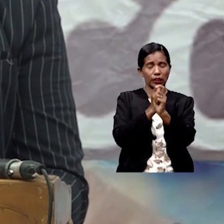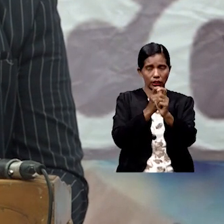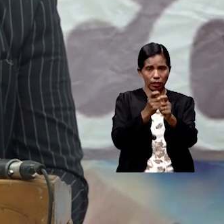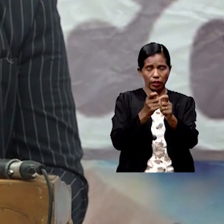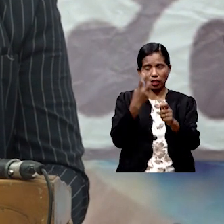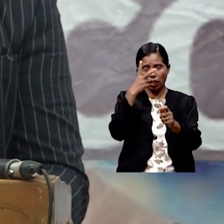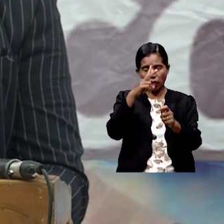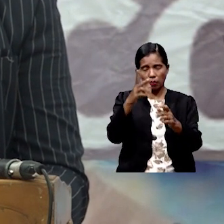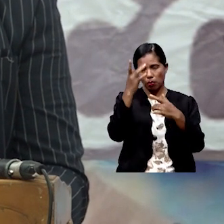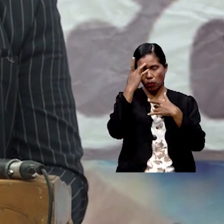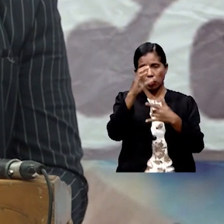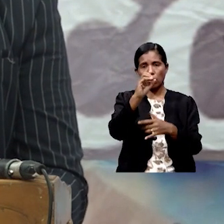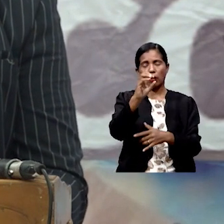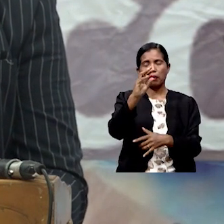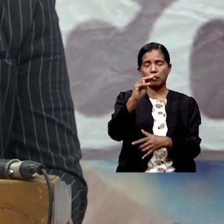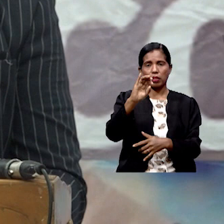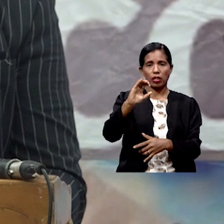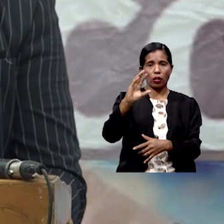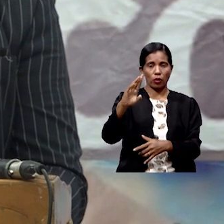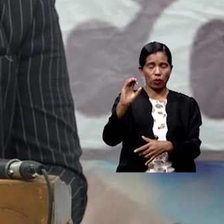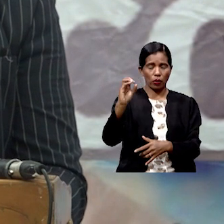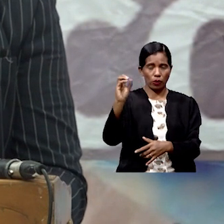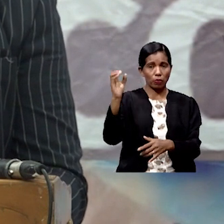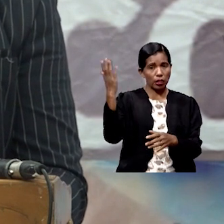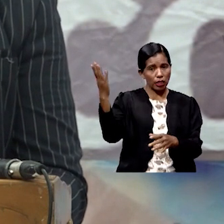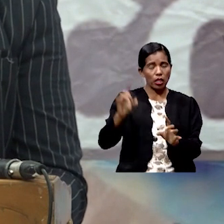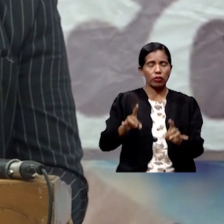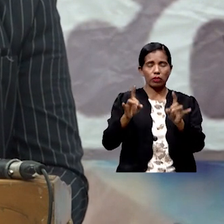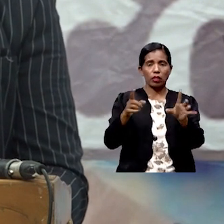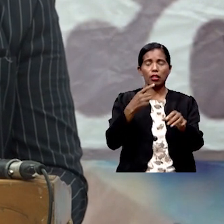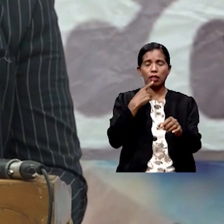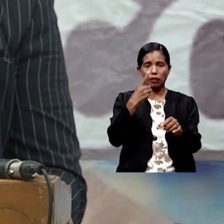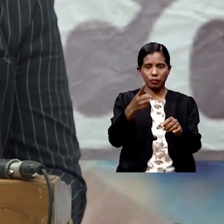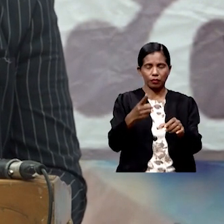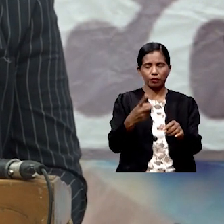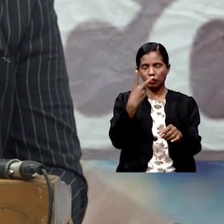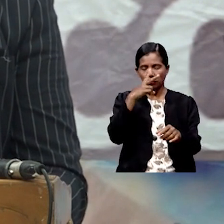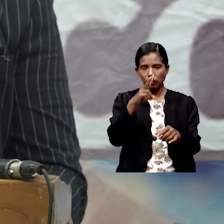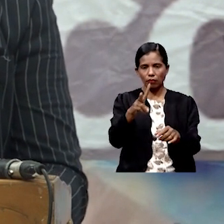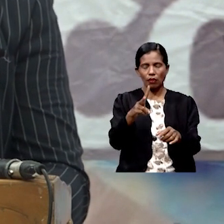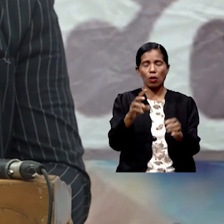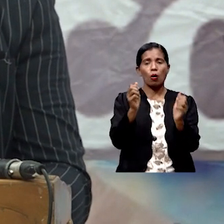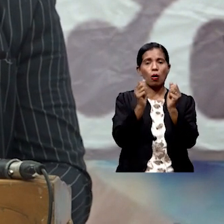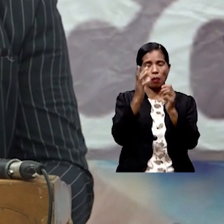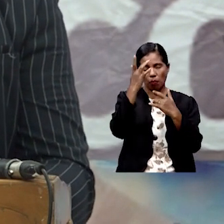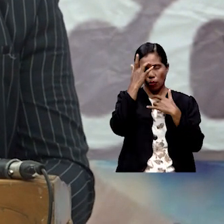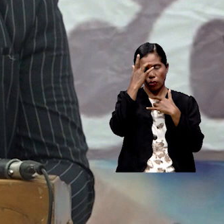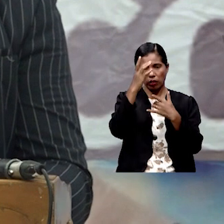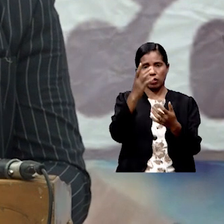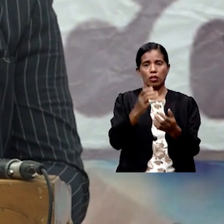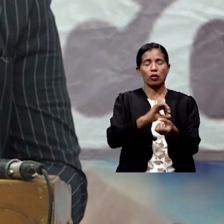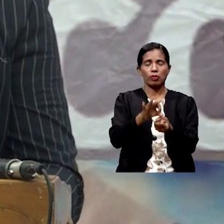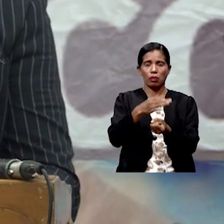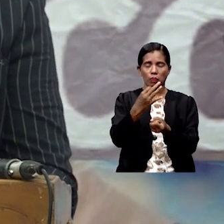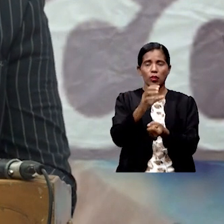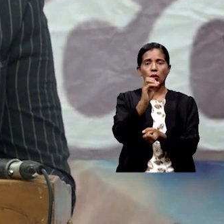variante Omicron, ia Institutu Doherty Australia konfirma katak ho variante Omicron. Ba